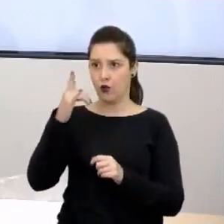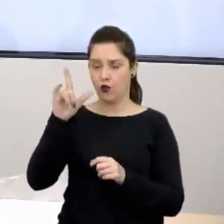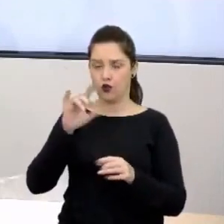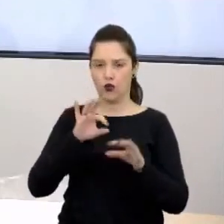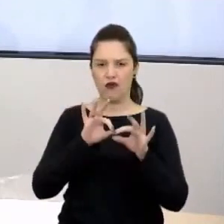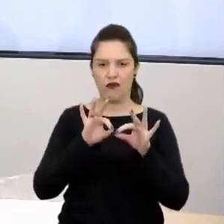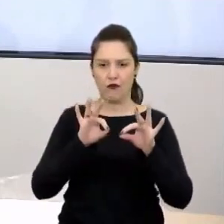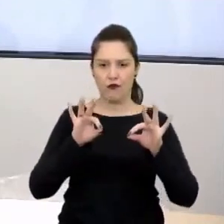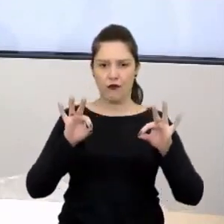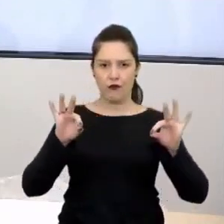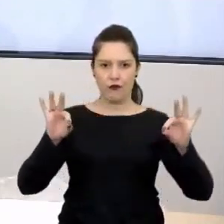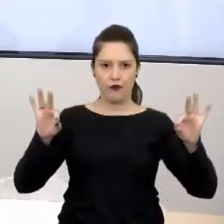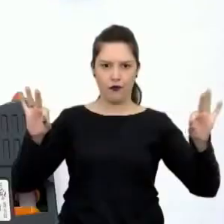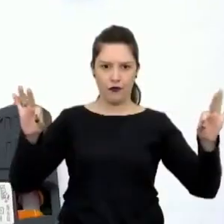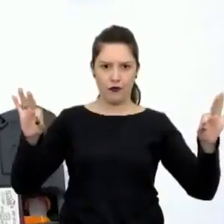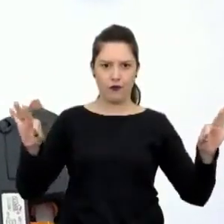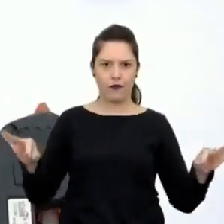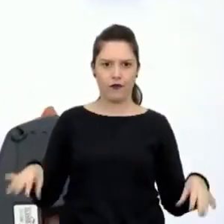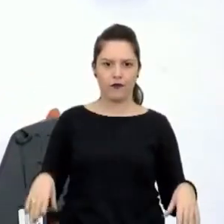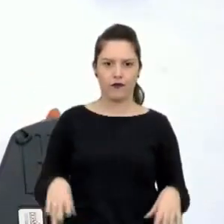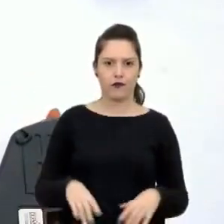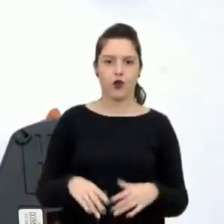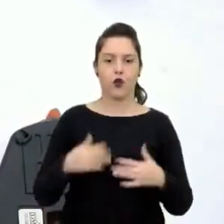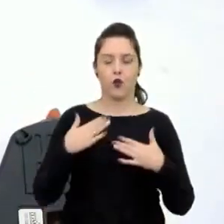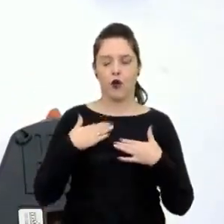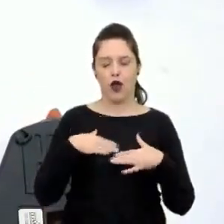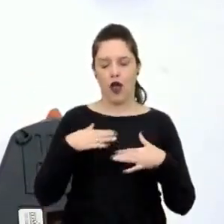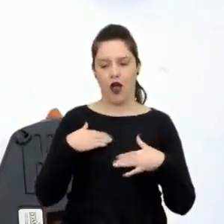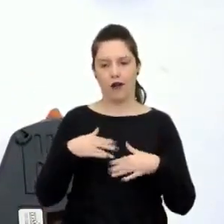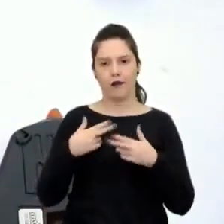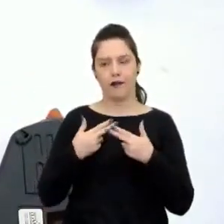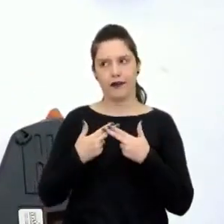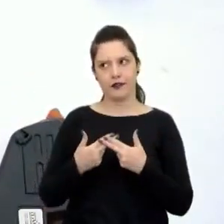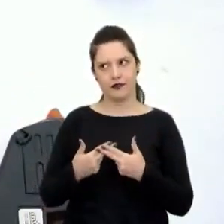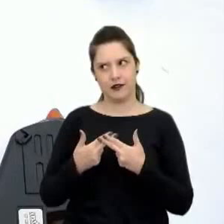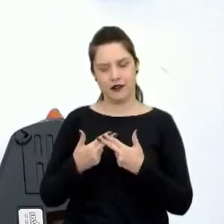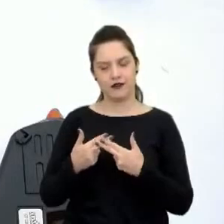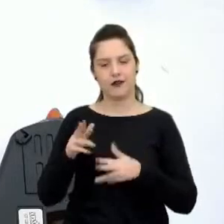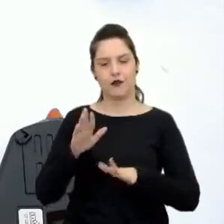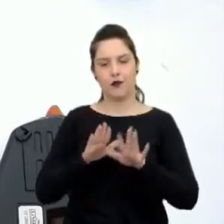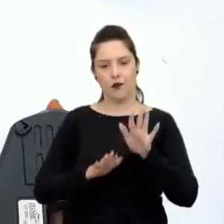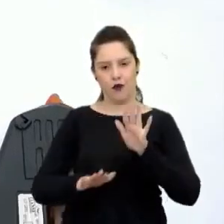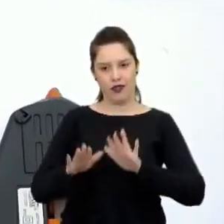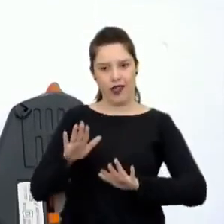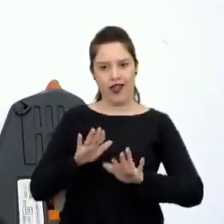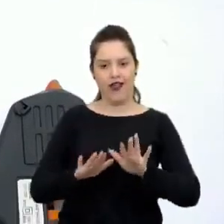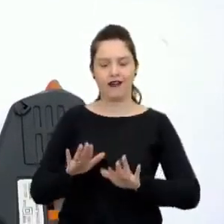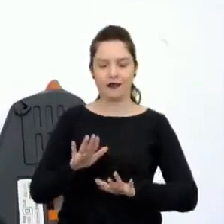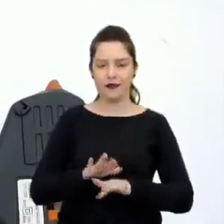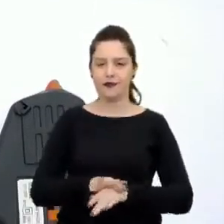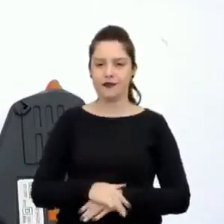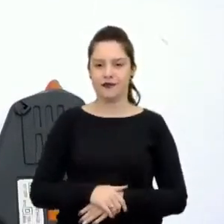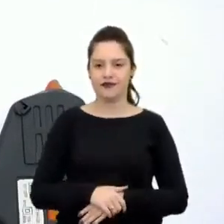tá? Com calma, com paciência, né? Com muito cuidado.